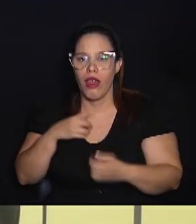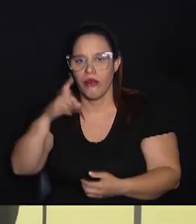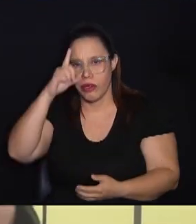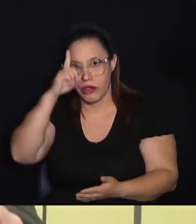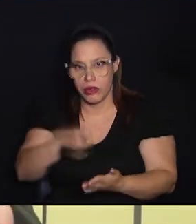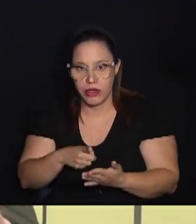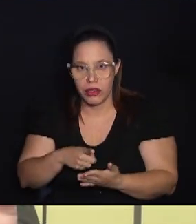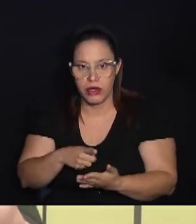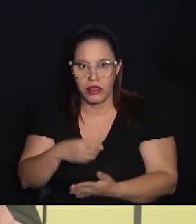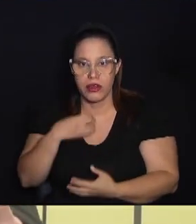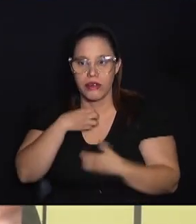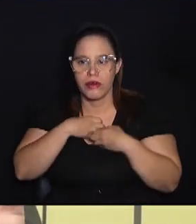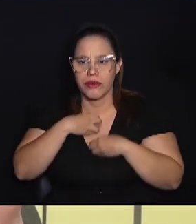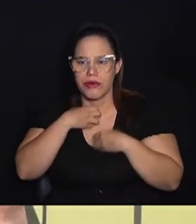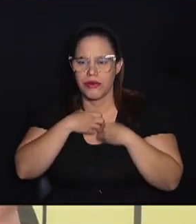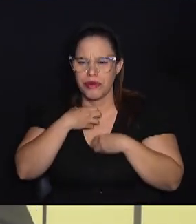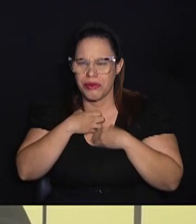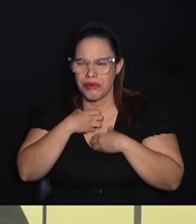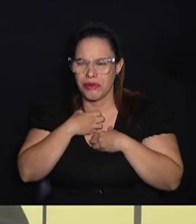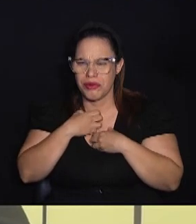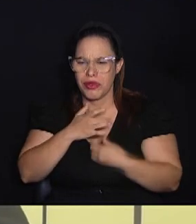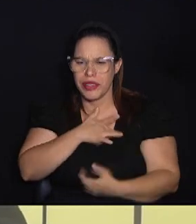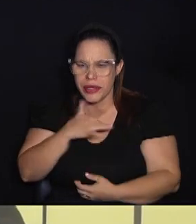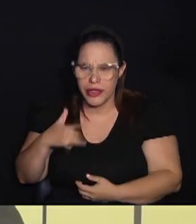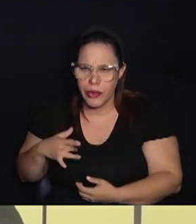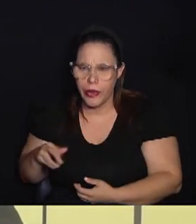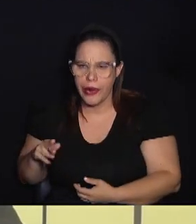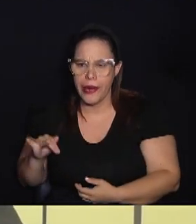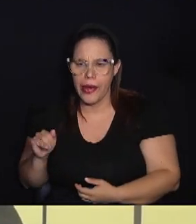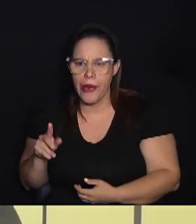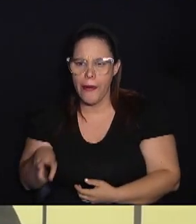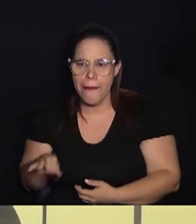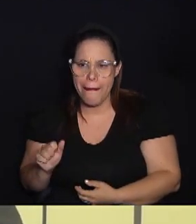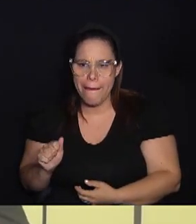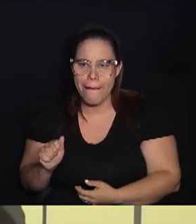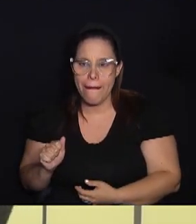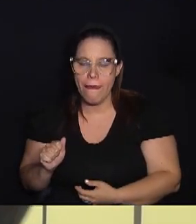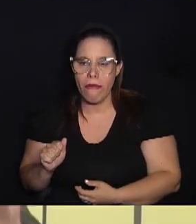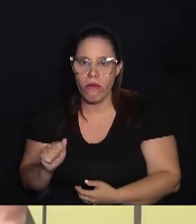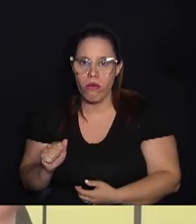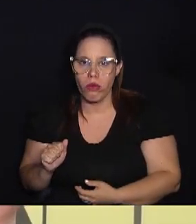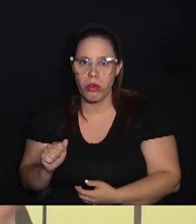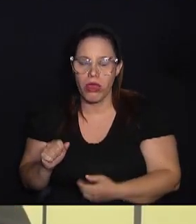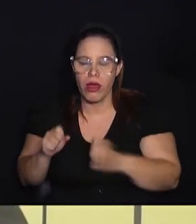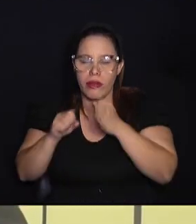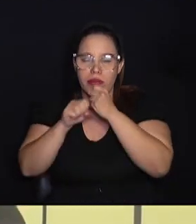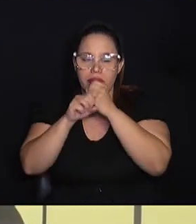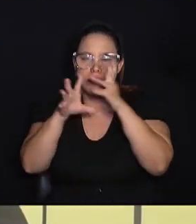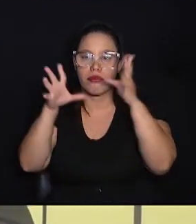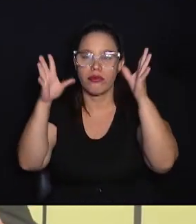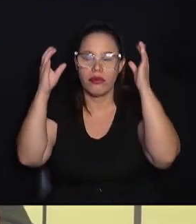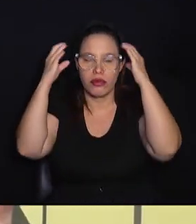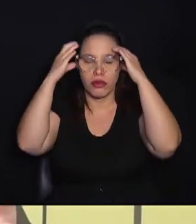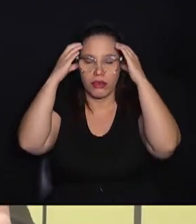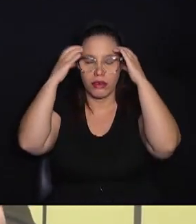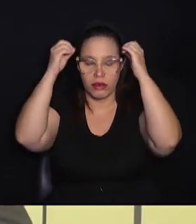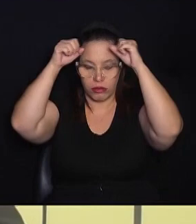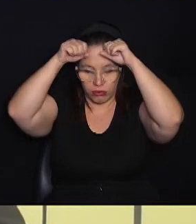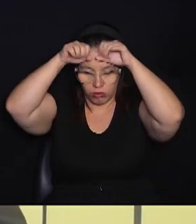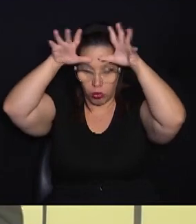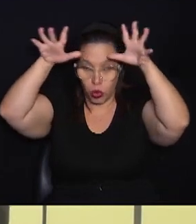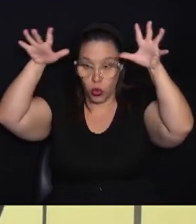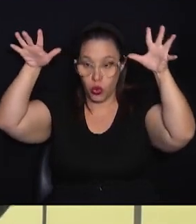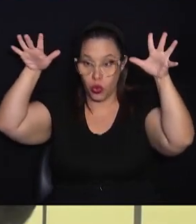em na saúde orgânica mesmo física no corpo mas também de clareza mental Mas a gente não pode